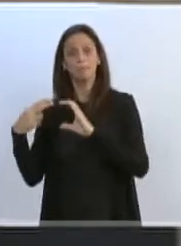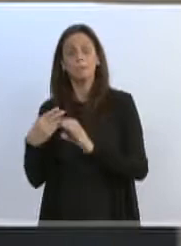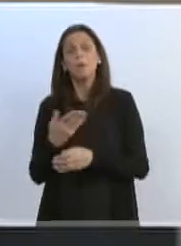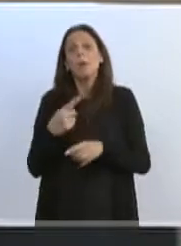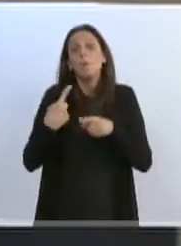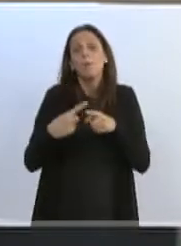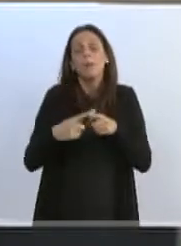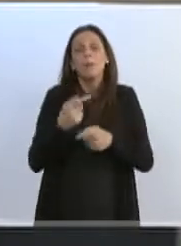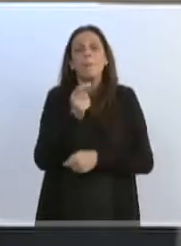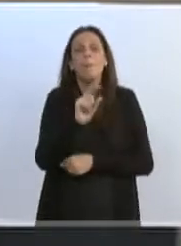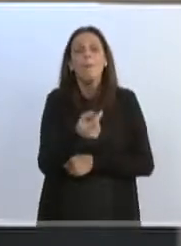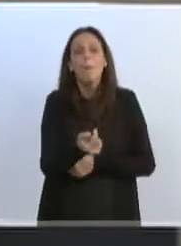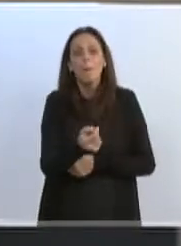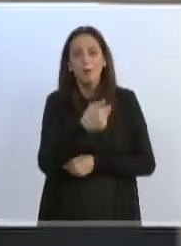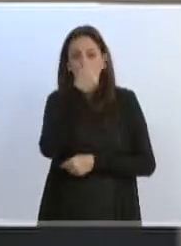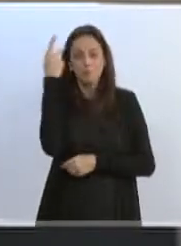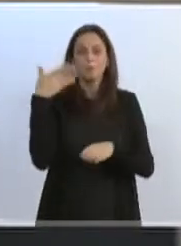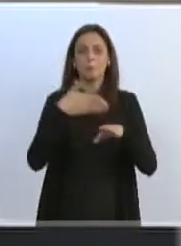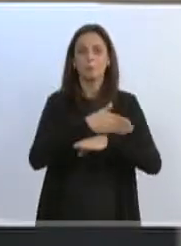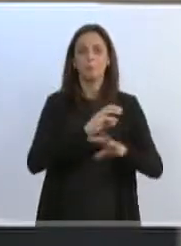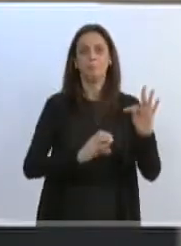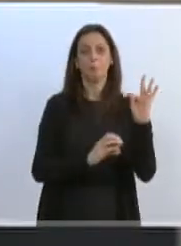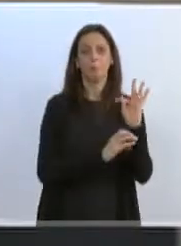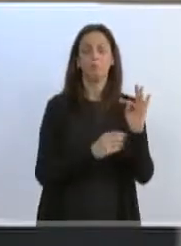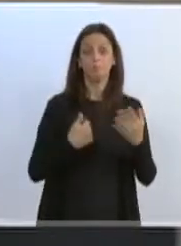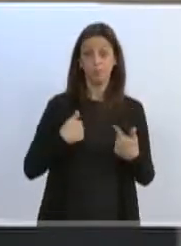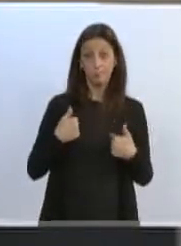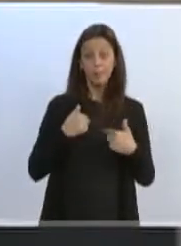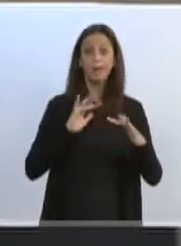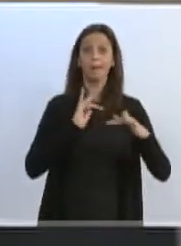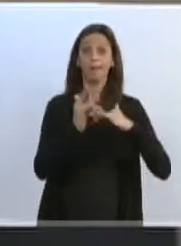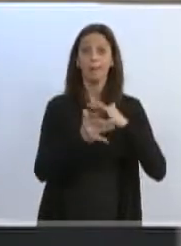jamais levei o